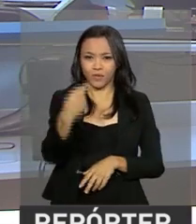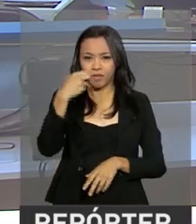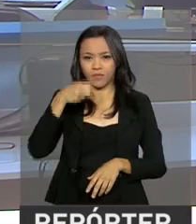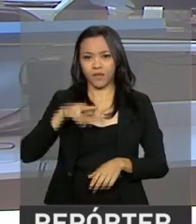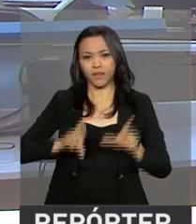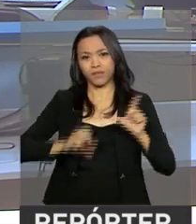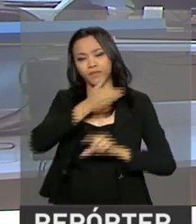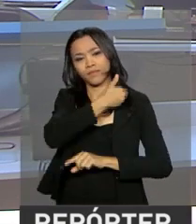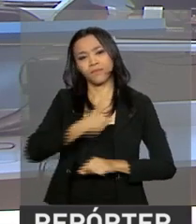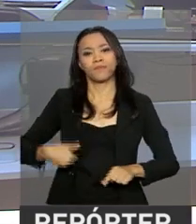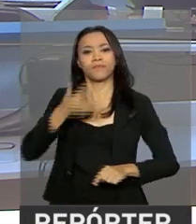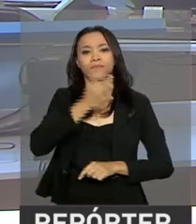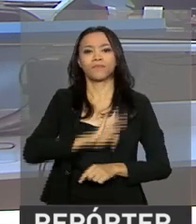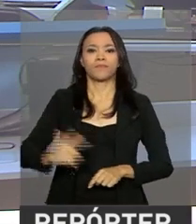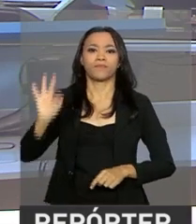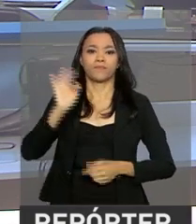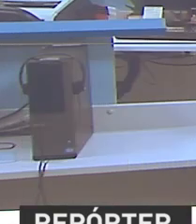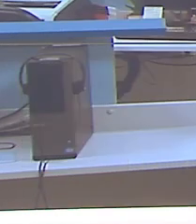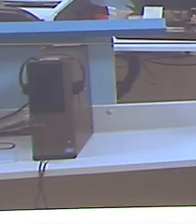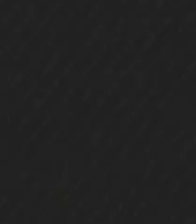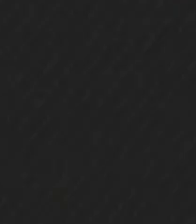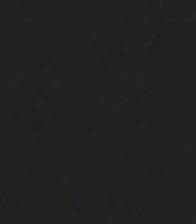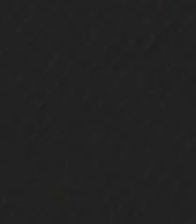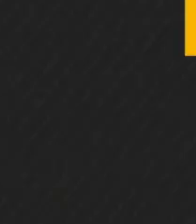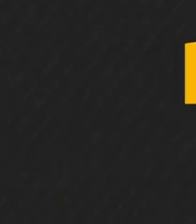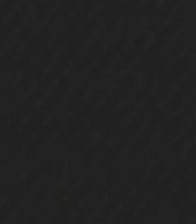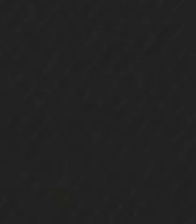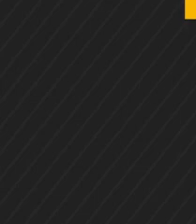aqui na NBR a TV do Governo Federal